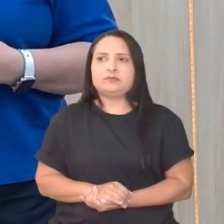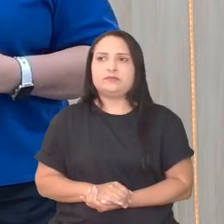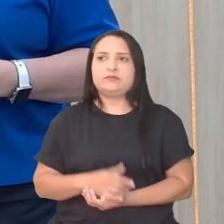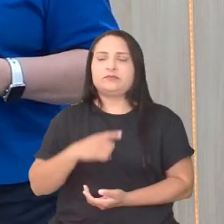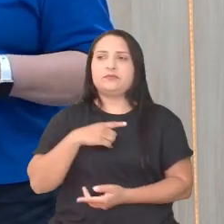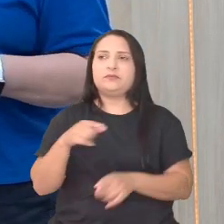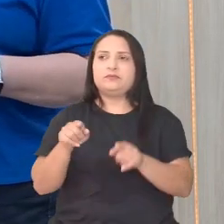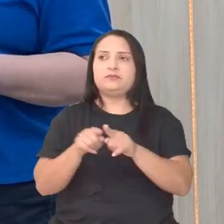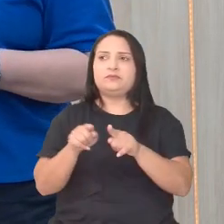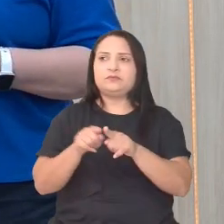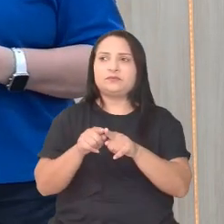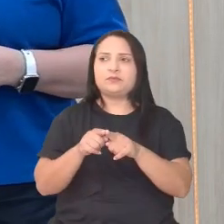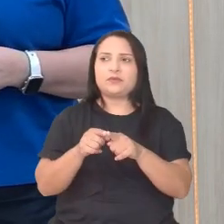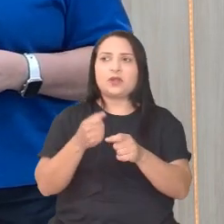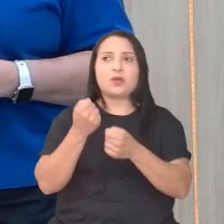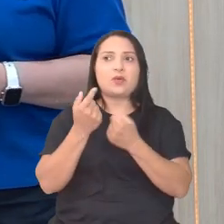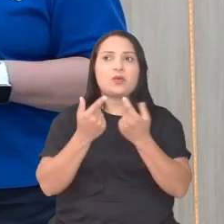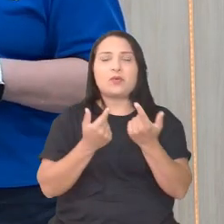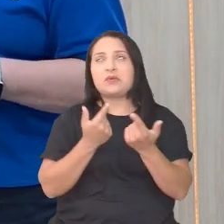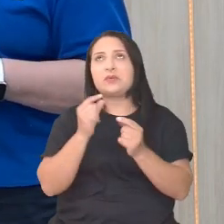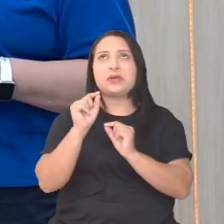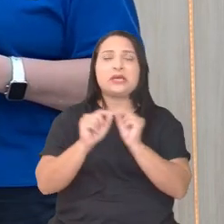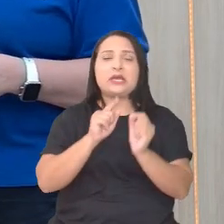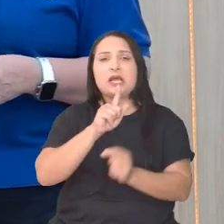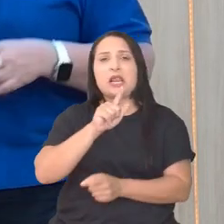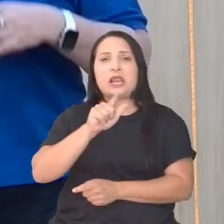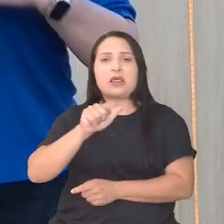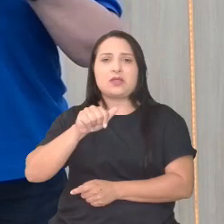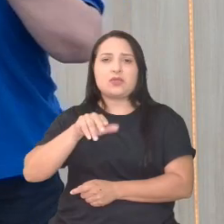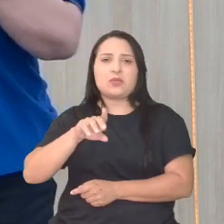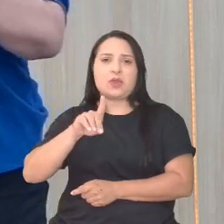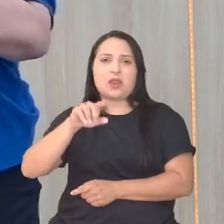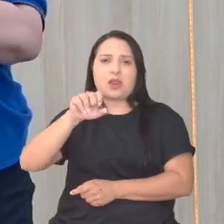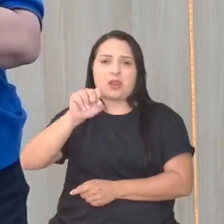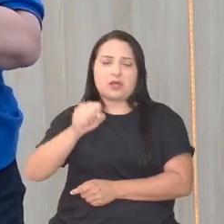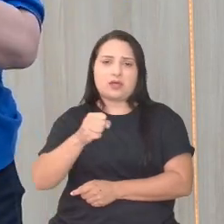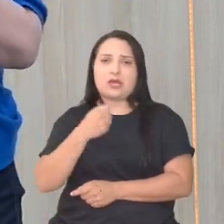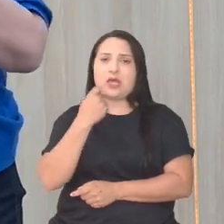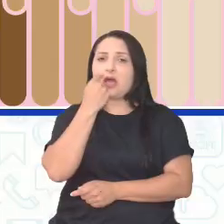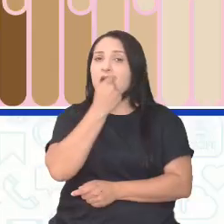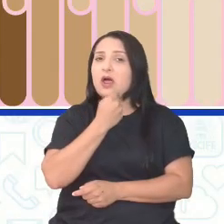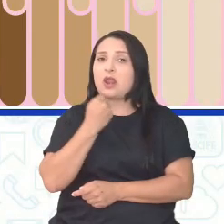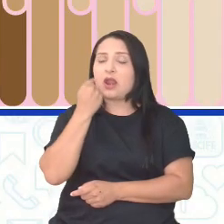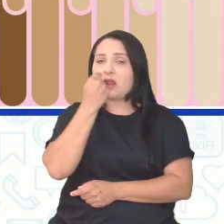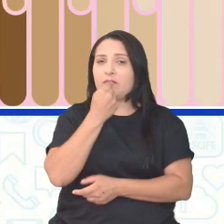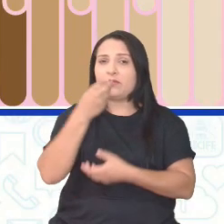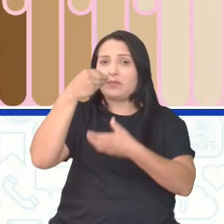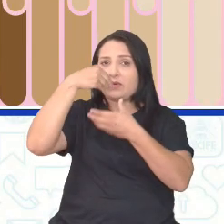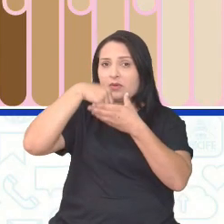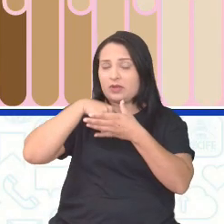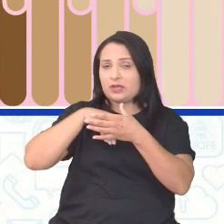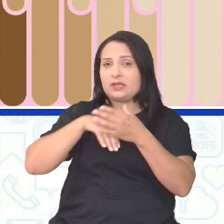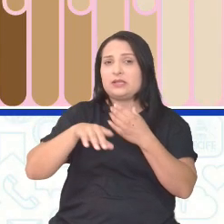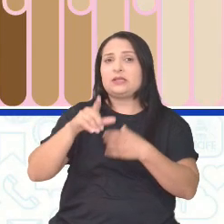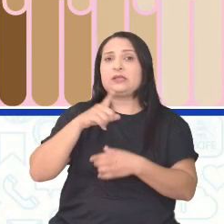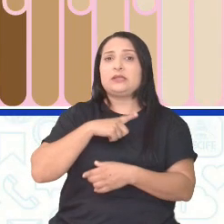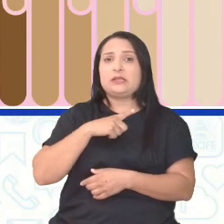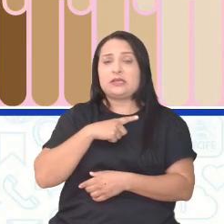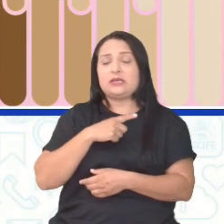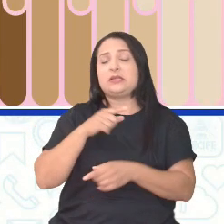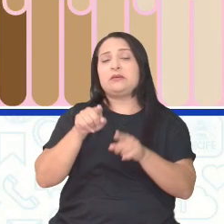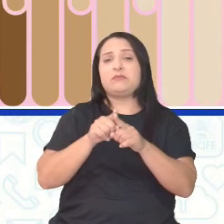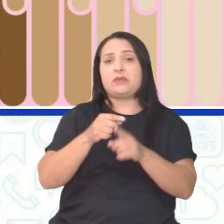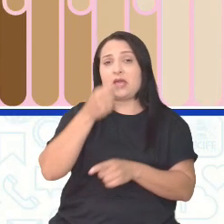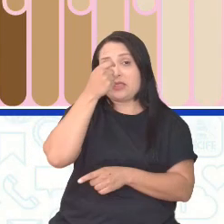questão aí de algumas glândulas. Então, vejam que na mucosa da boca, a gente vai ver aí esse tipo de tecido do